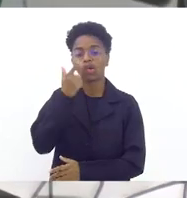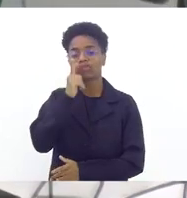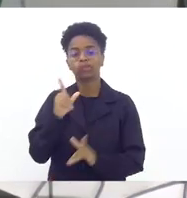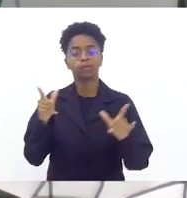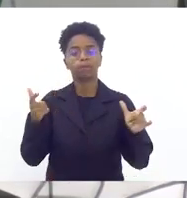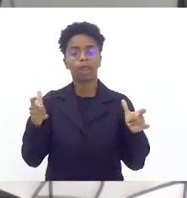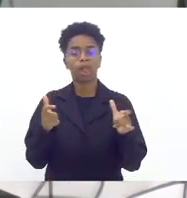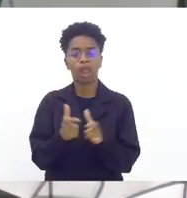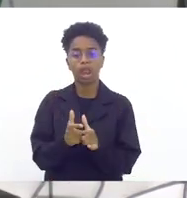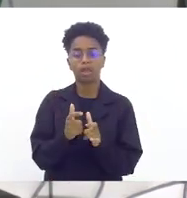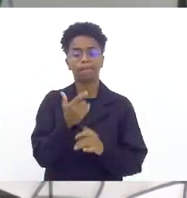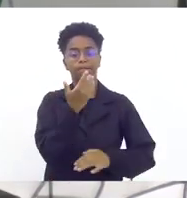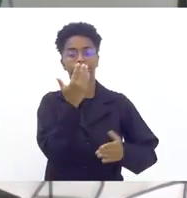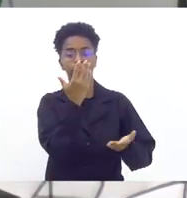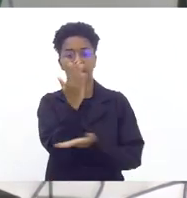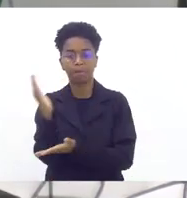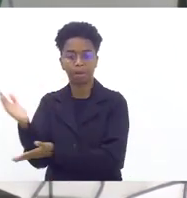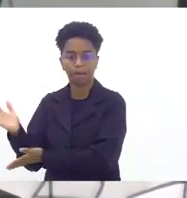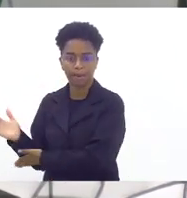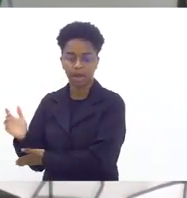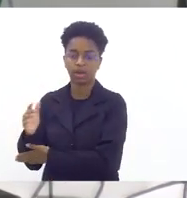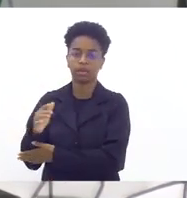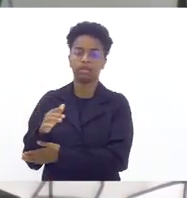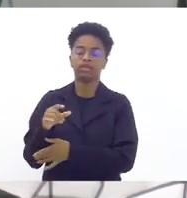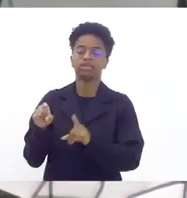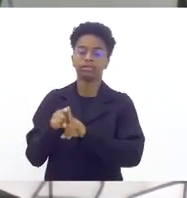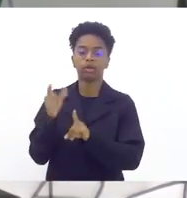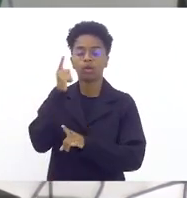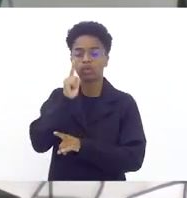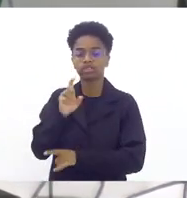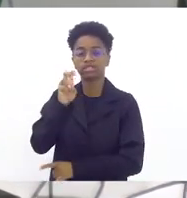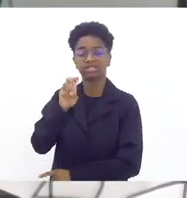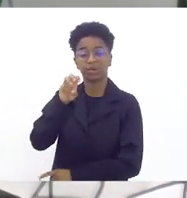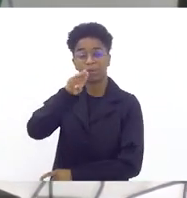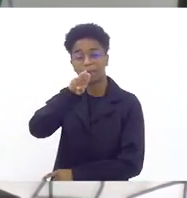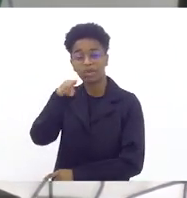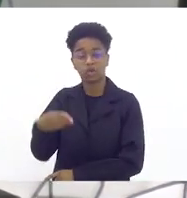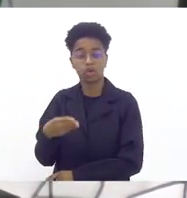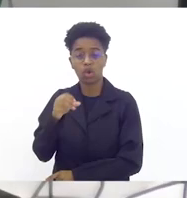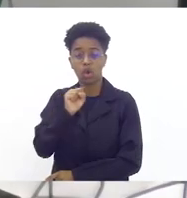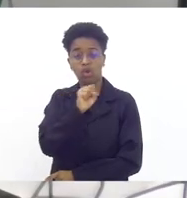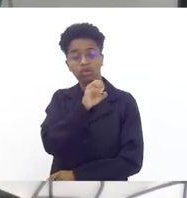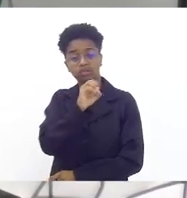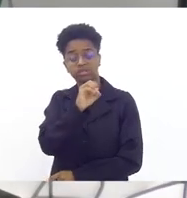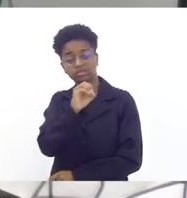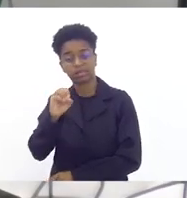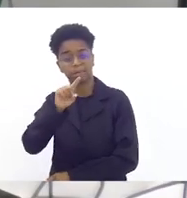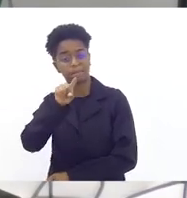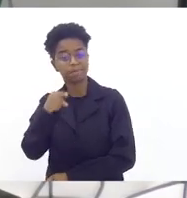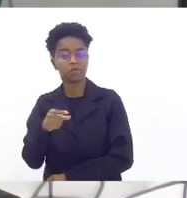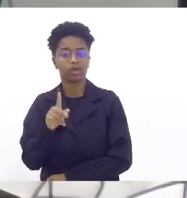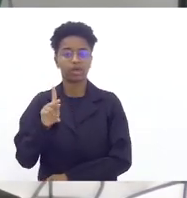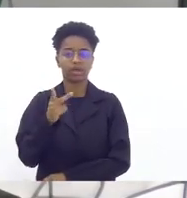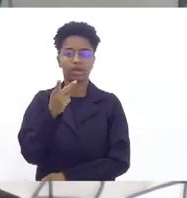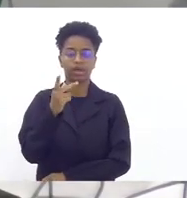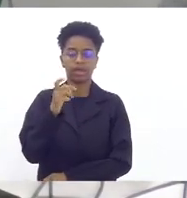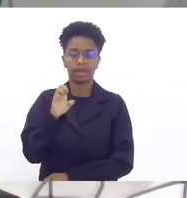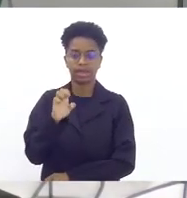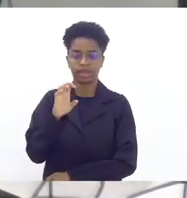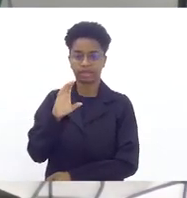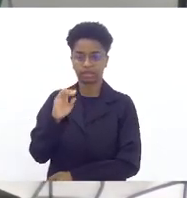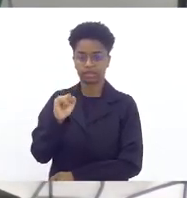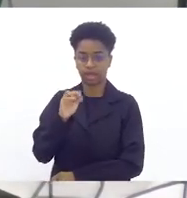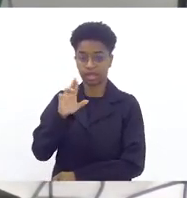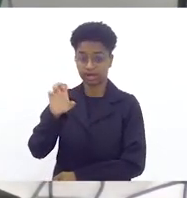e foram demarcados 5,8 milhões de hectares de terras indígenas. E esse que saiu